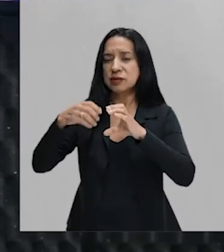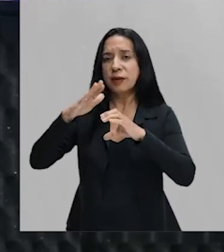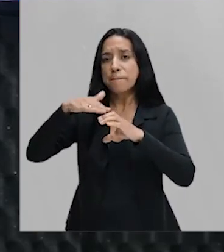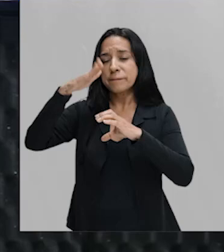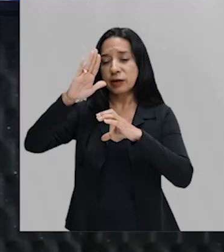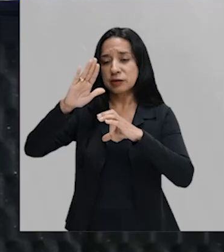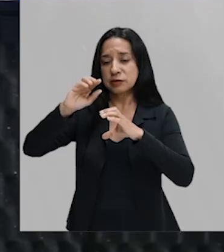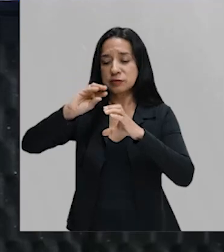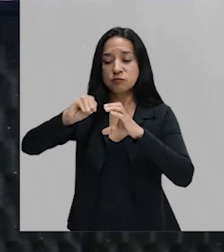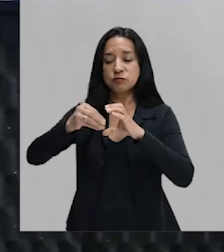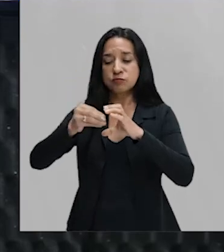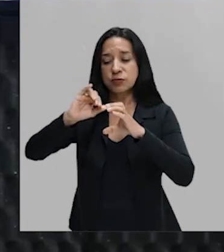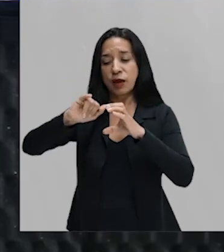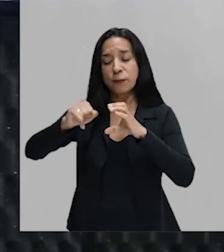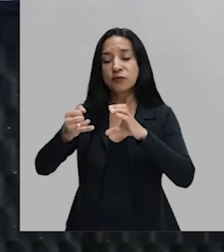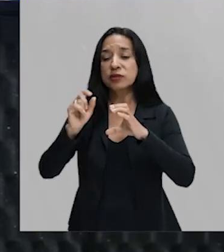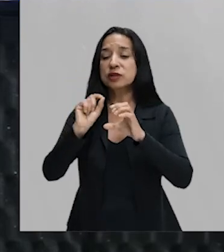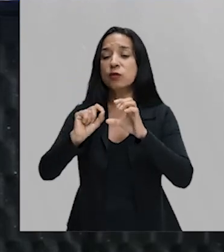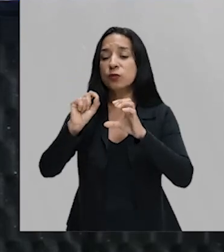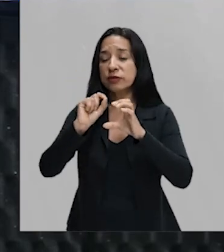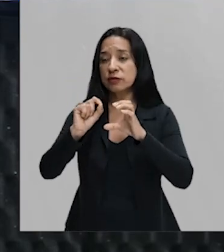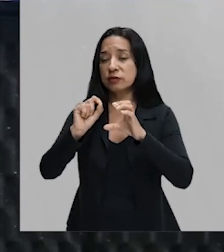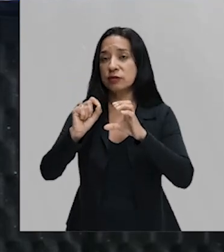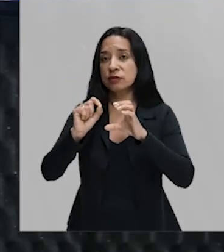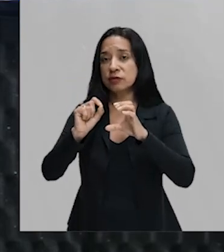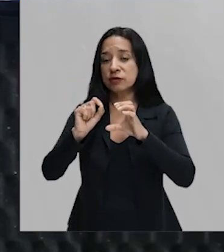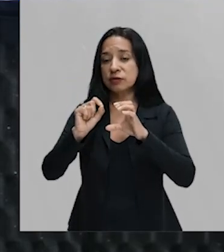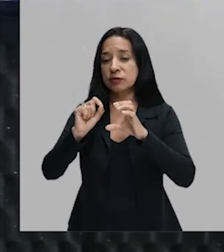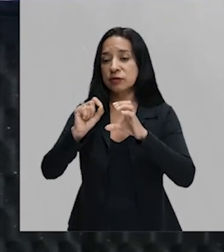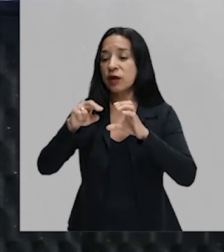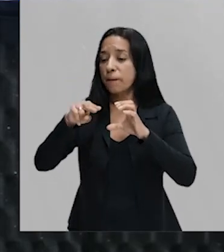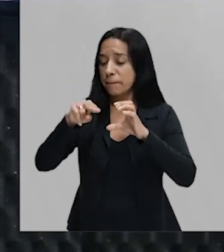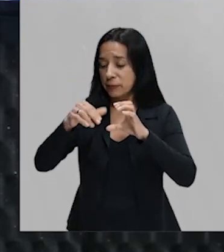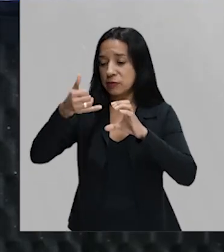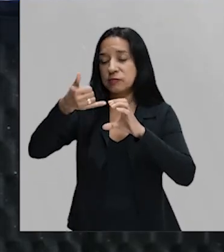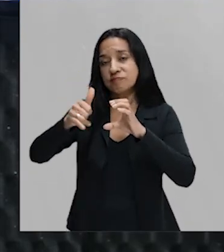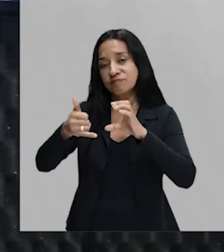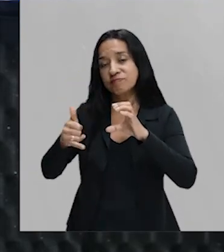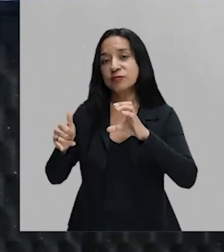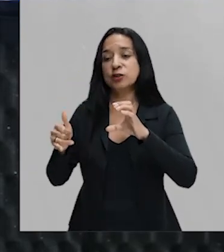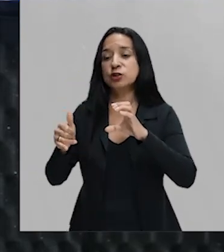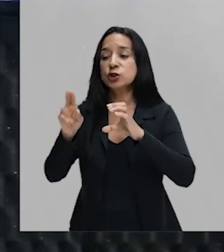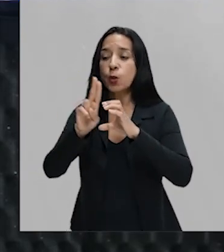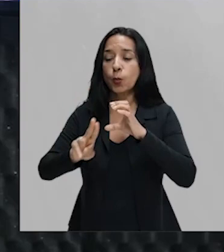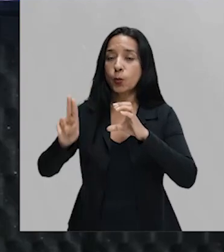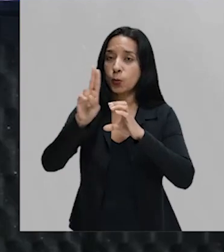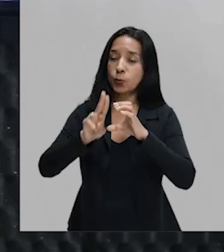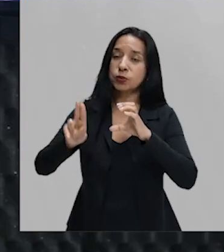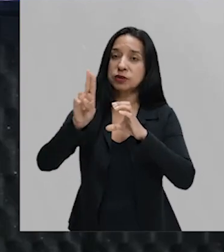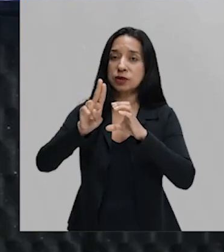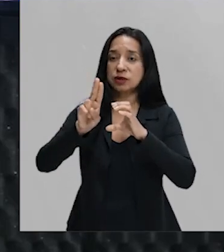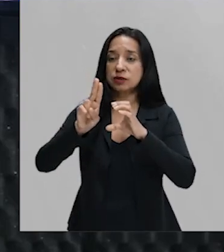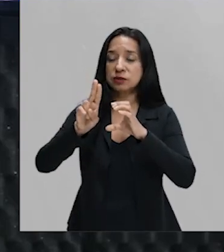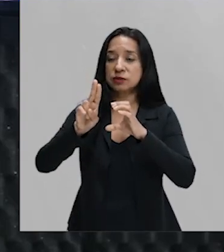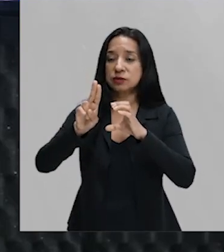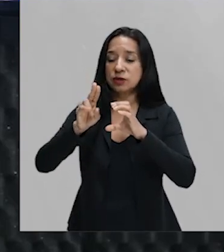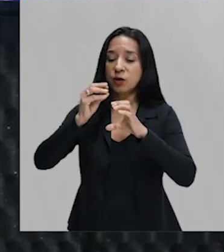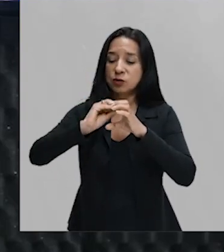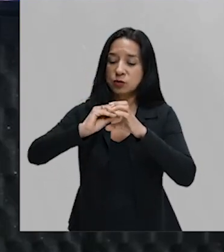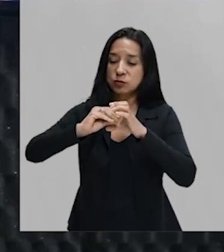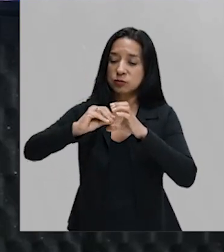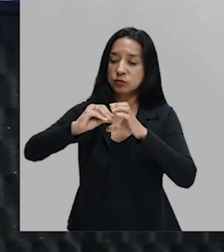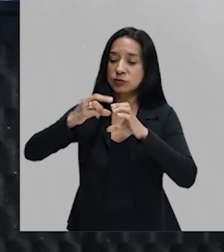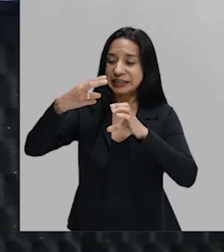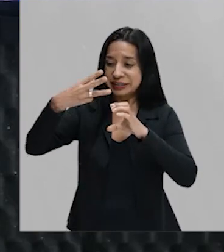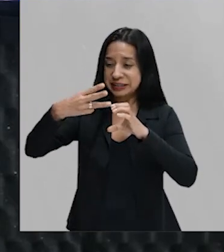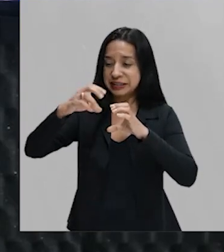mais. Então, que ela vai aproveitar o quê? Ela vai aproveitar essa mesma energia que foi utilizada para jogar esses 3